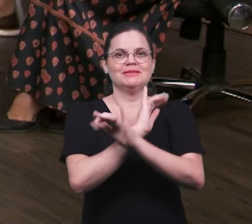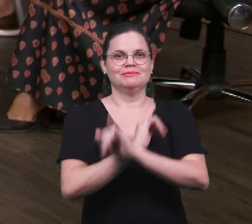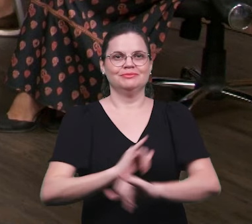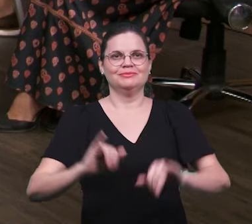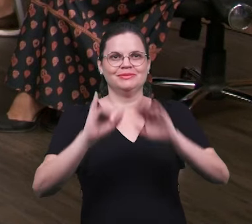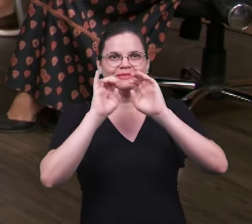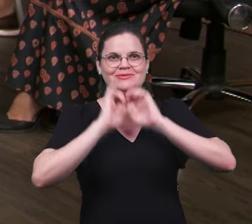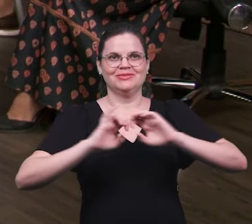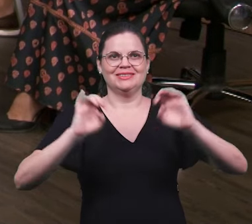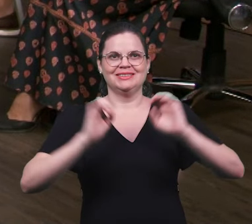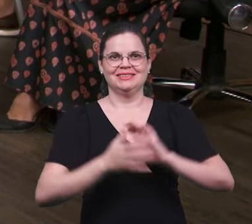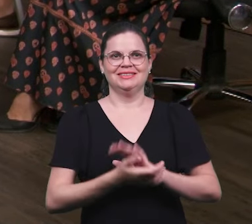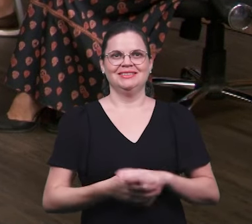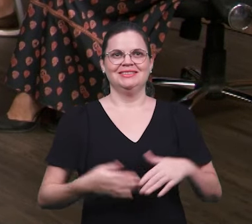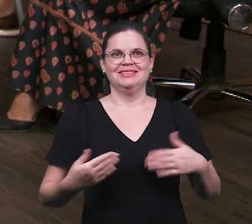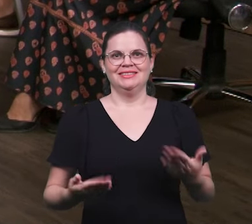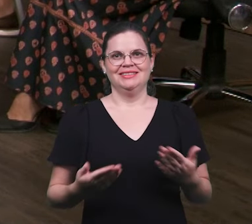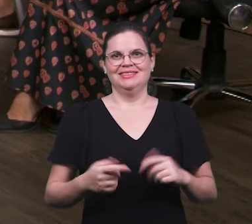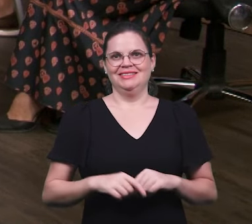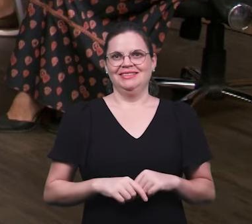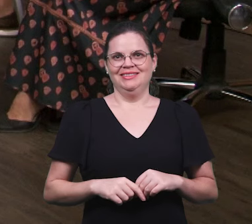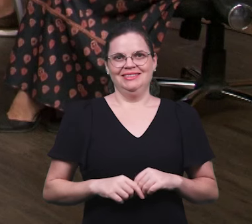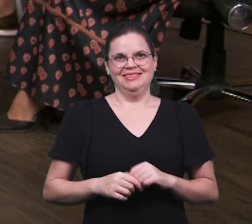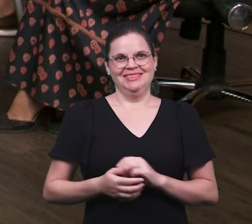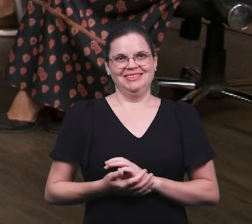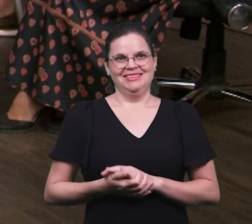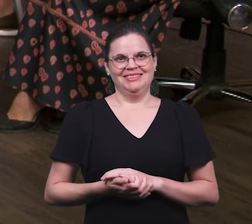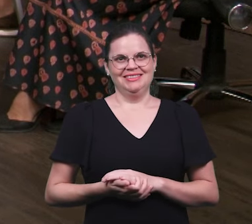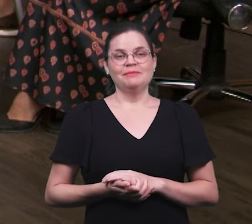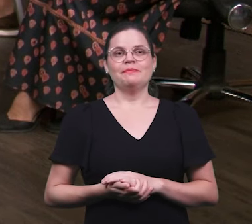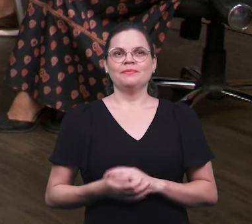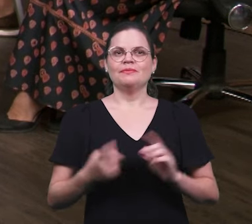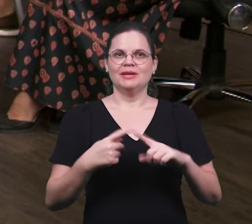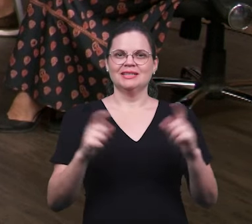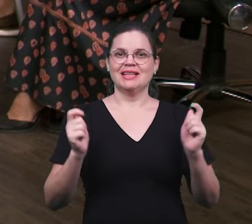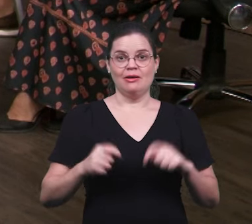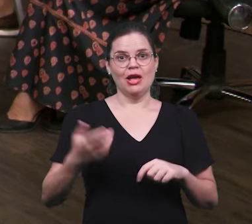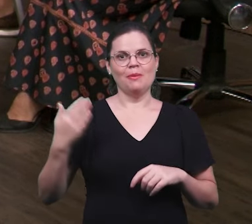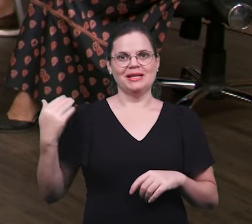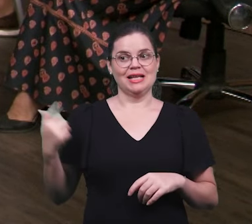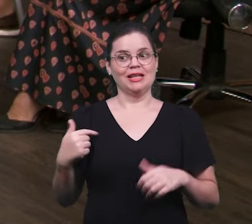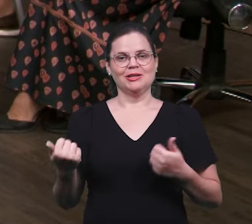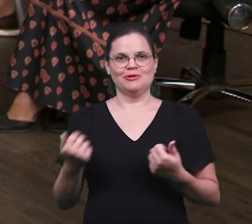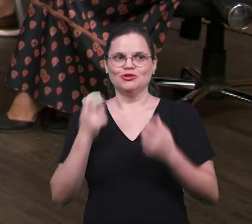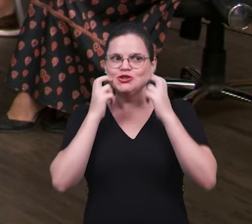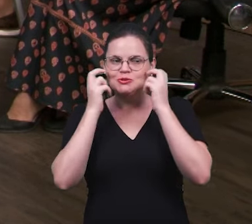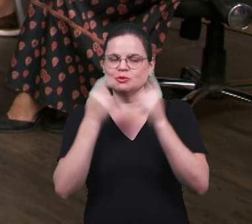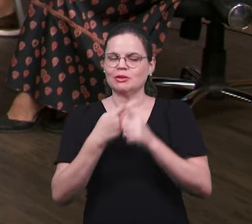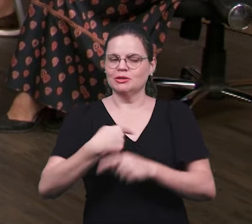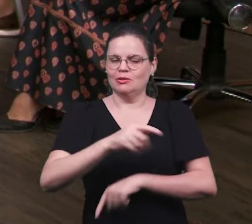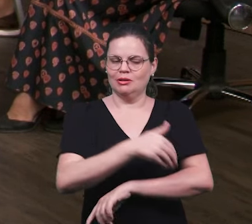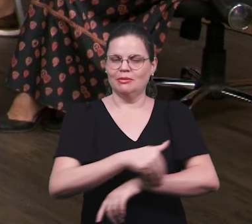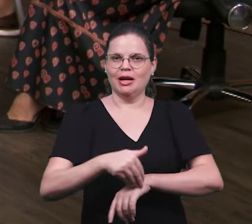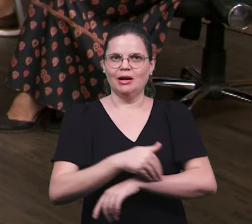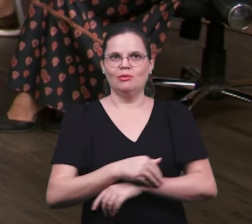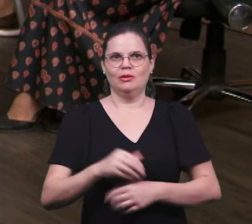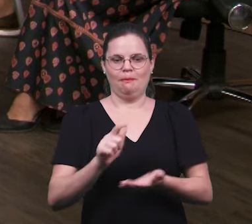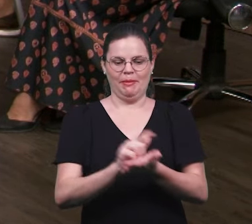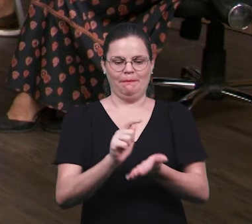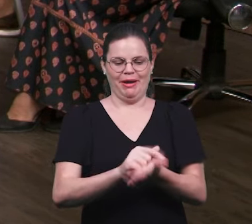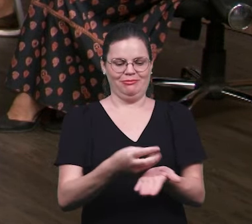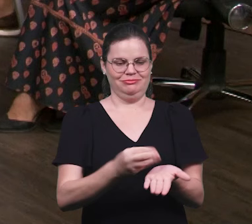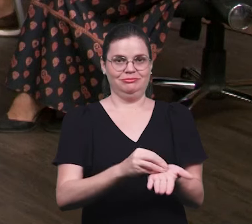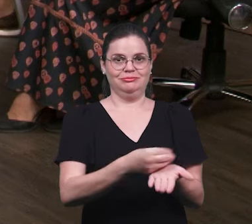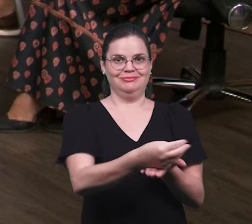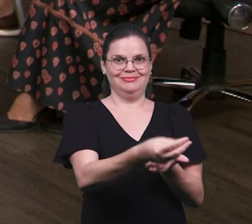eu sou tímido. Não essa tem. que eu tinha, não tem. Essa não tem Mas mais. eu evangelizava assim mesmo, tá? Ia pra rua evangelizar. Folhetim na mão, daquele tempo